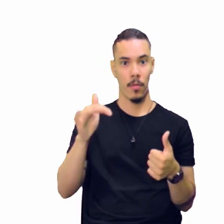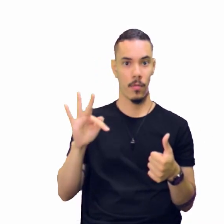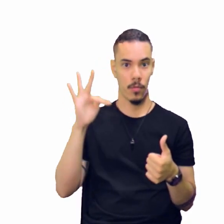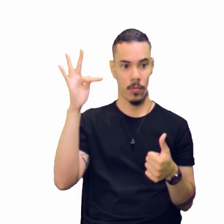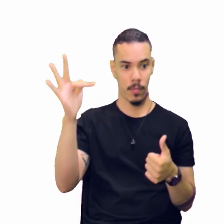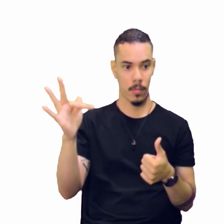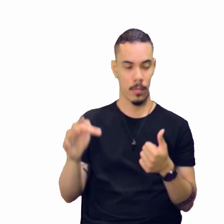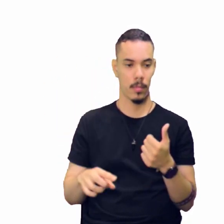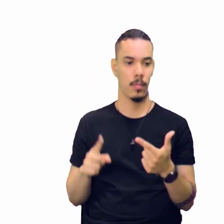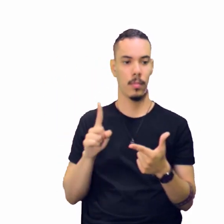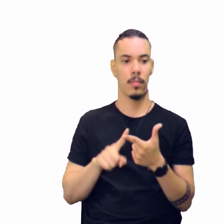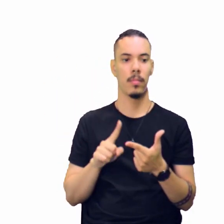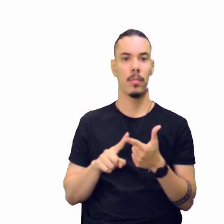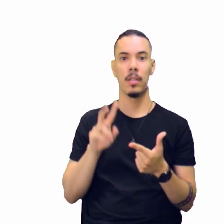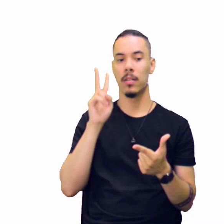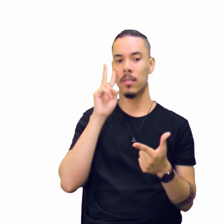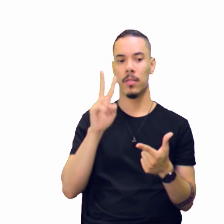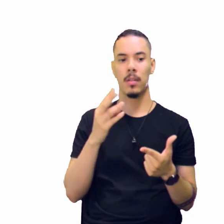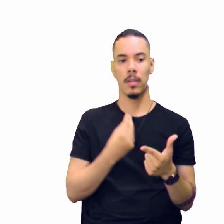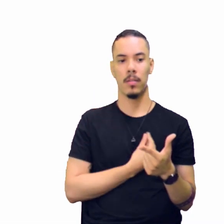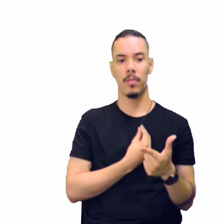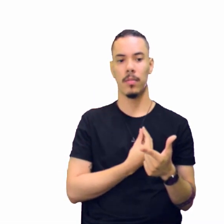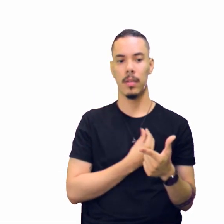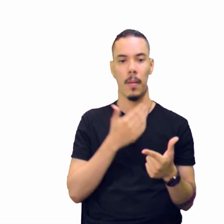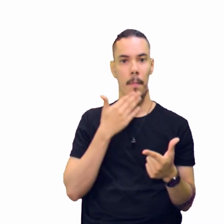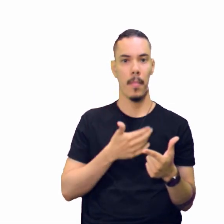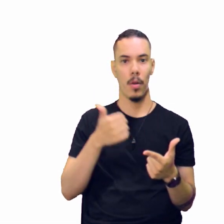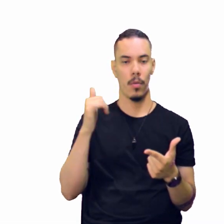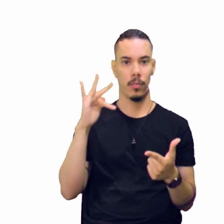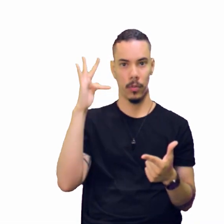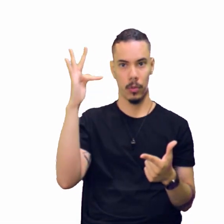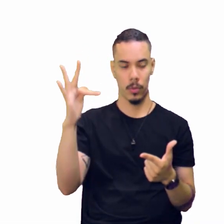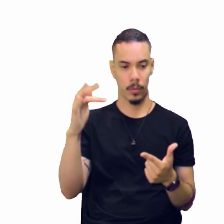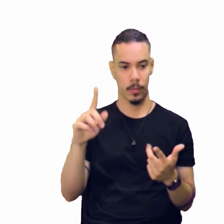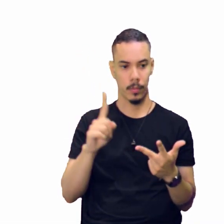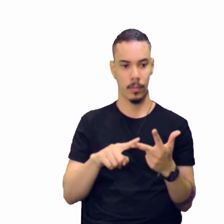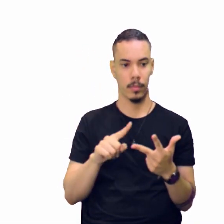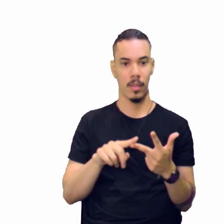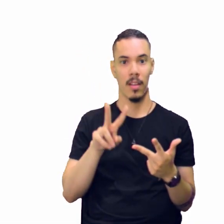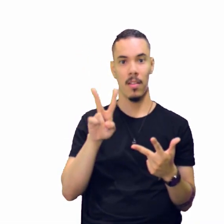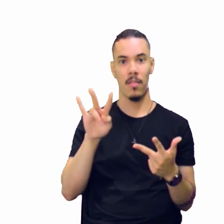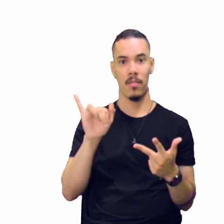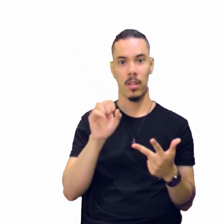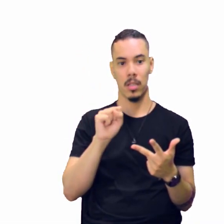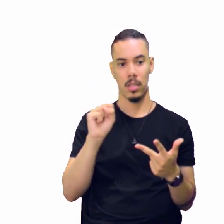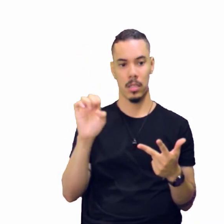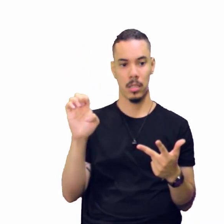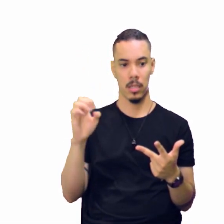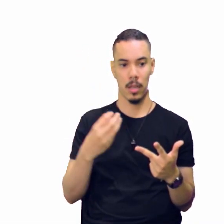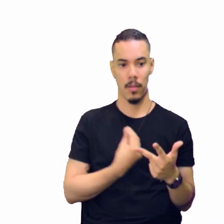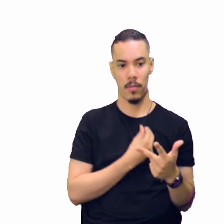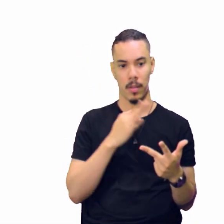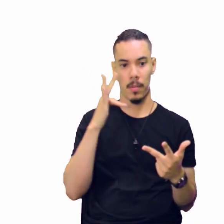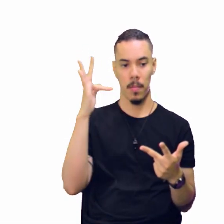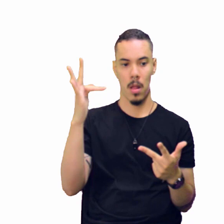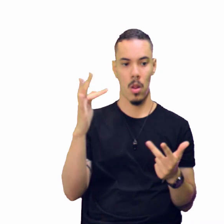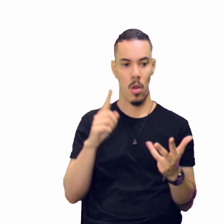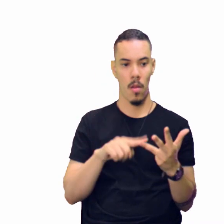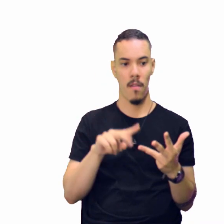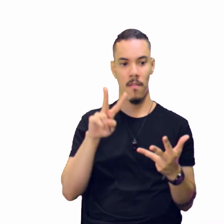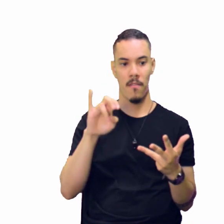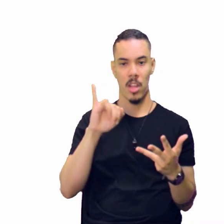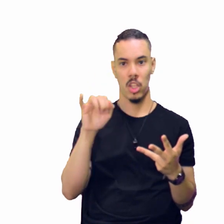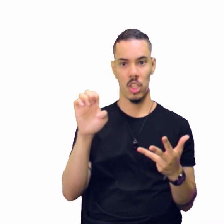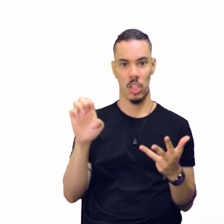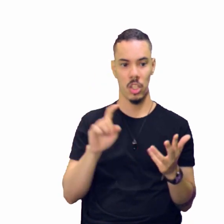futuro. Vi a vida melhor no futuro. Visse a vida melhor no futuro. Veja a vida